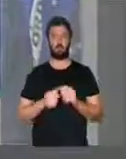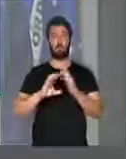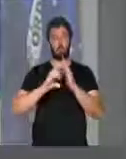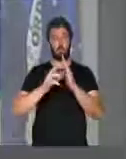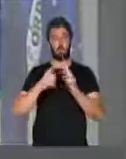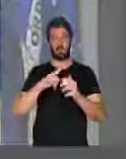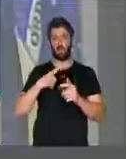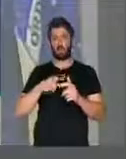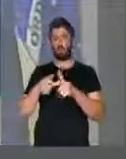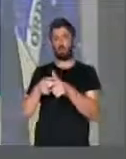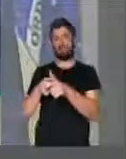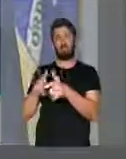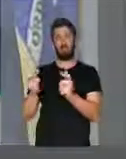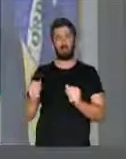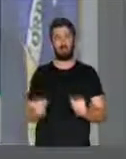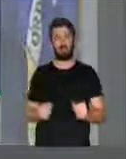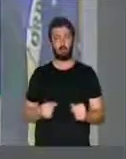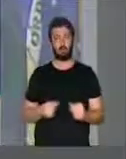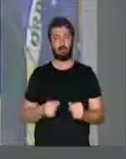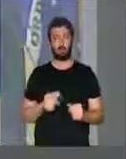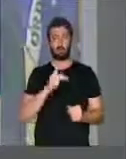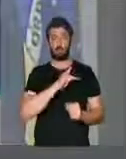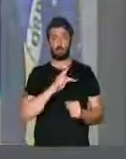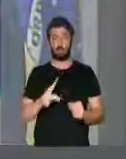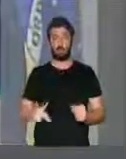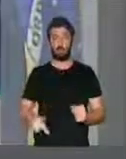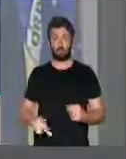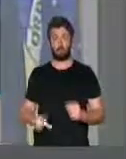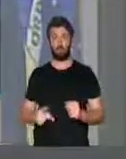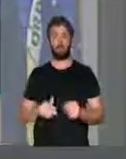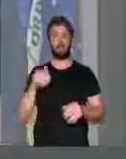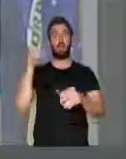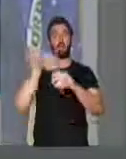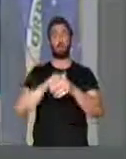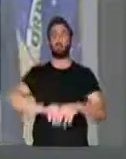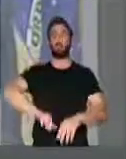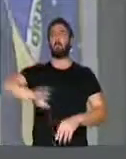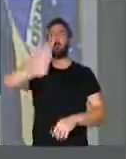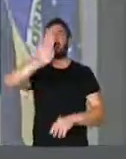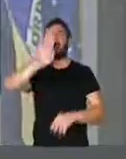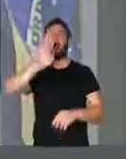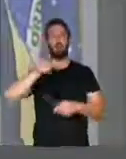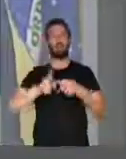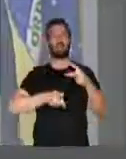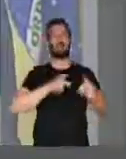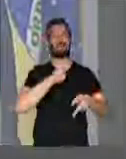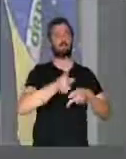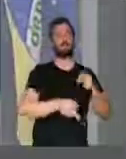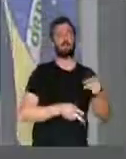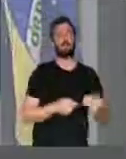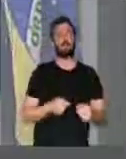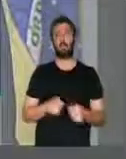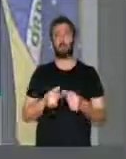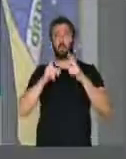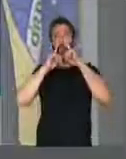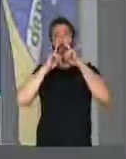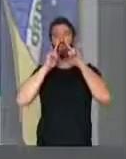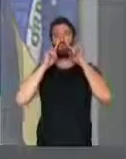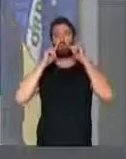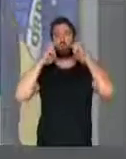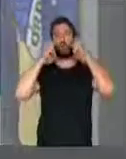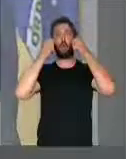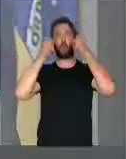Tem um partido aí nanico, cujo presidente toda eleição promete trem e tem um